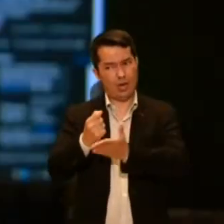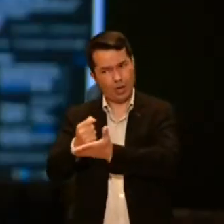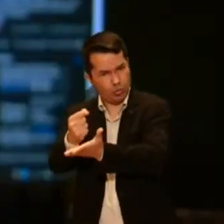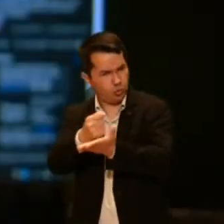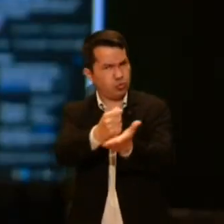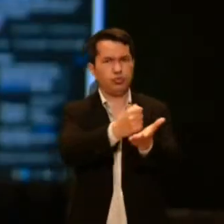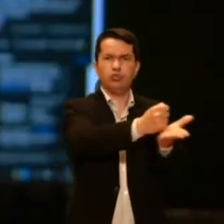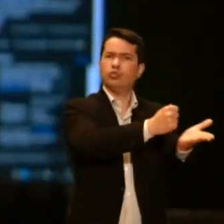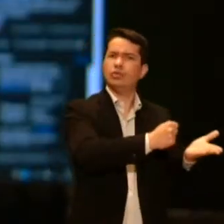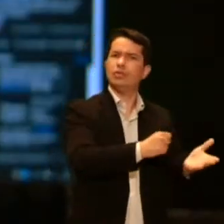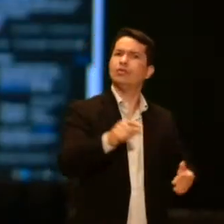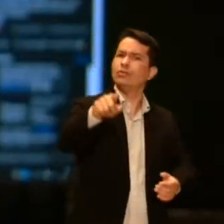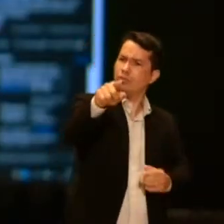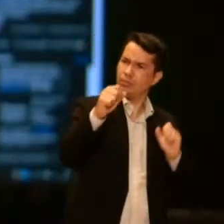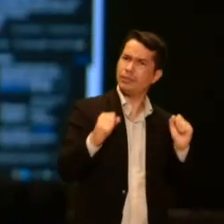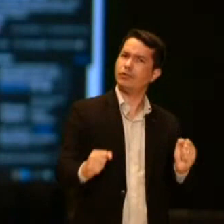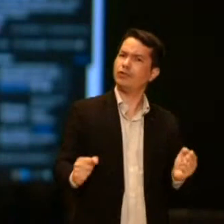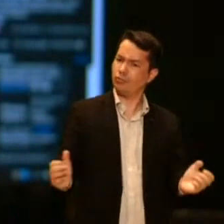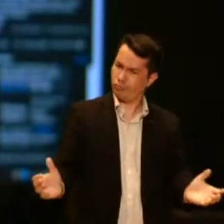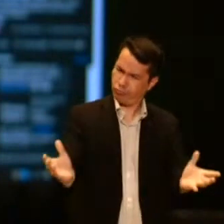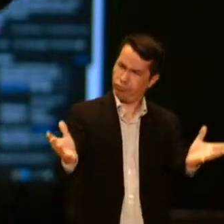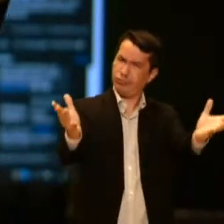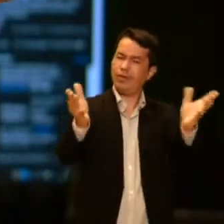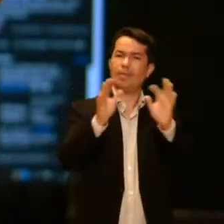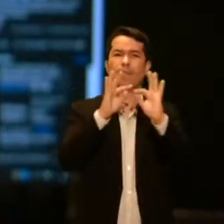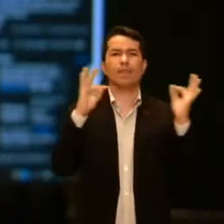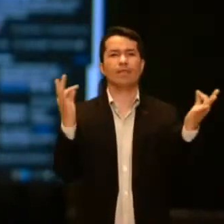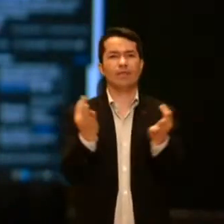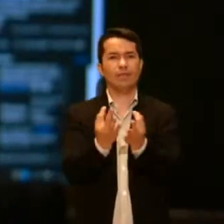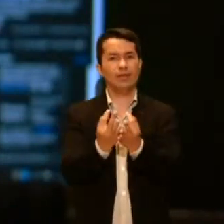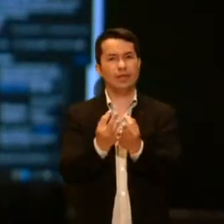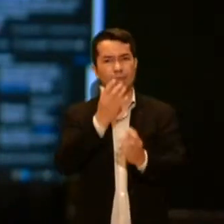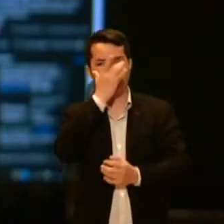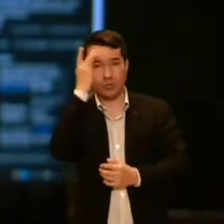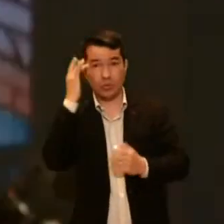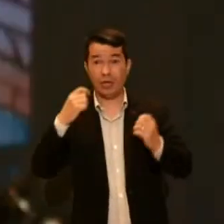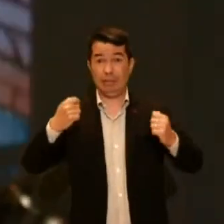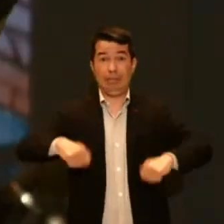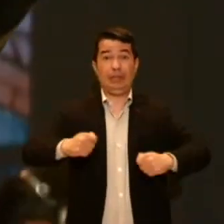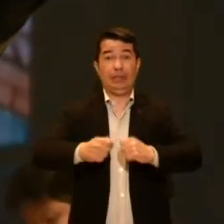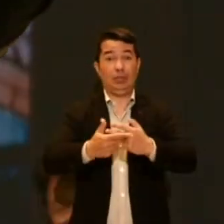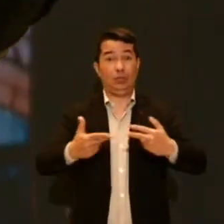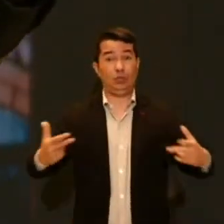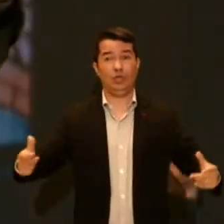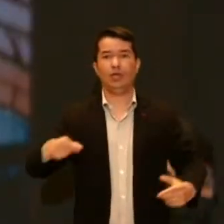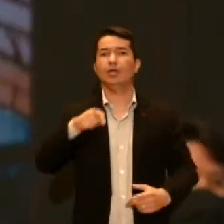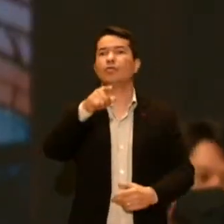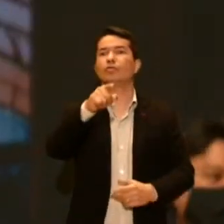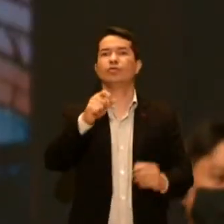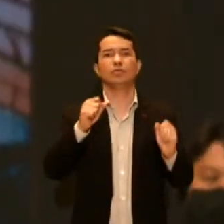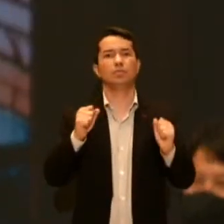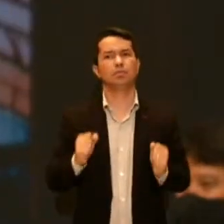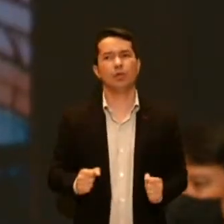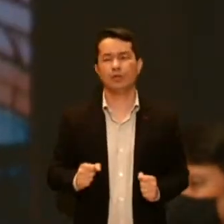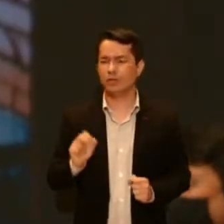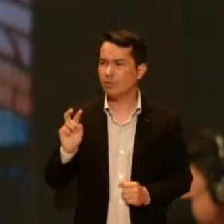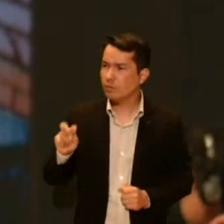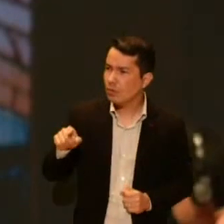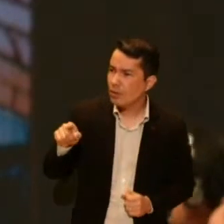socorro, de ver quem na sua família está precisando de alguma coisa, e você voluntariamente, sem ninguém lhe